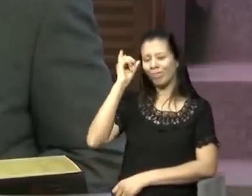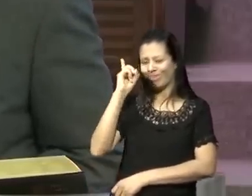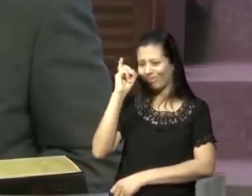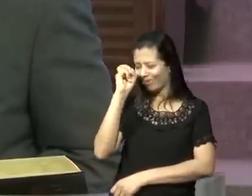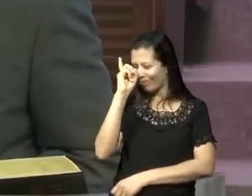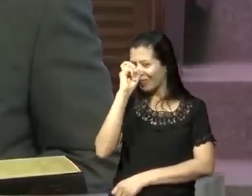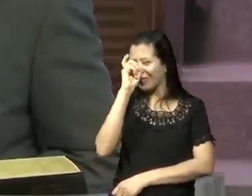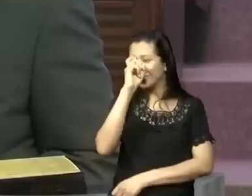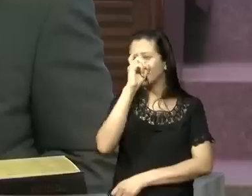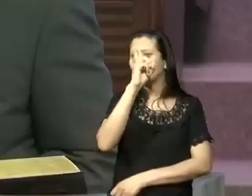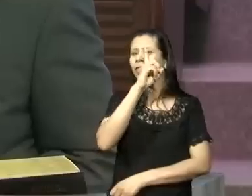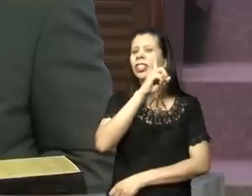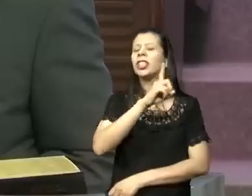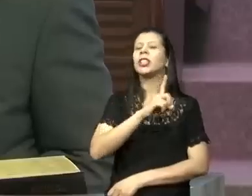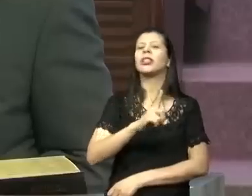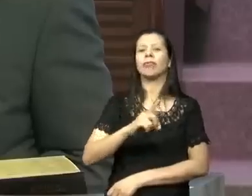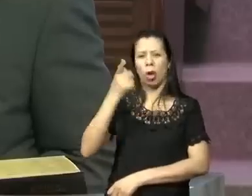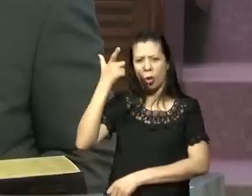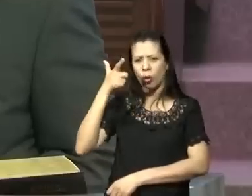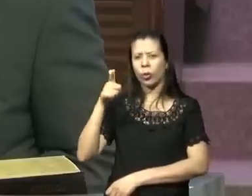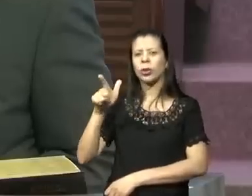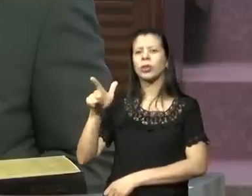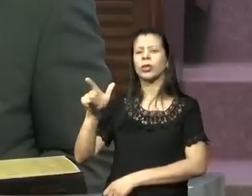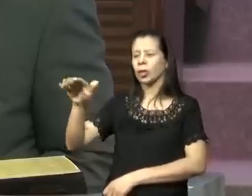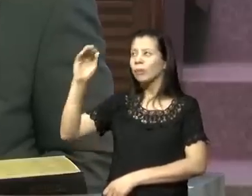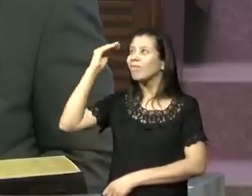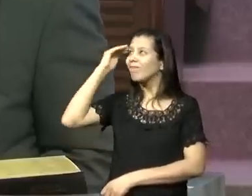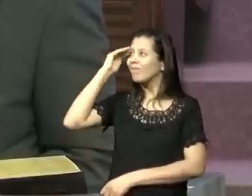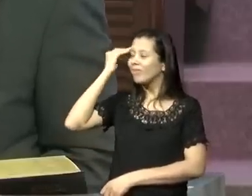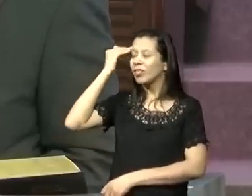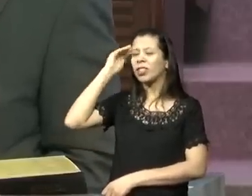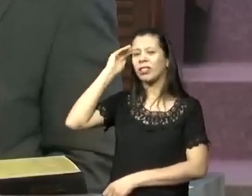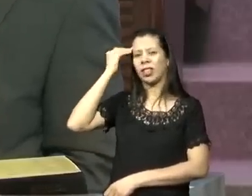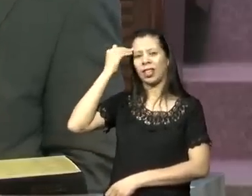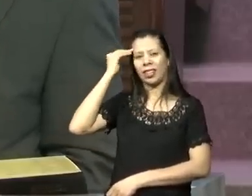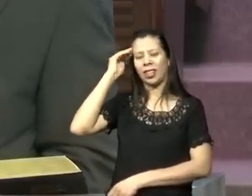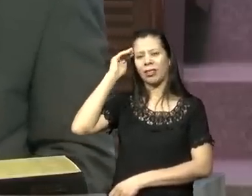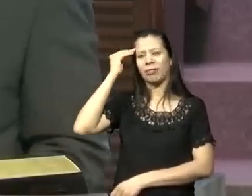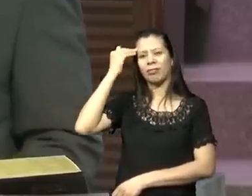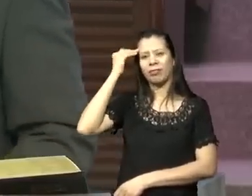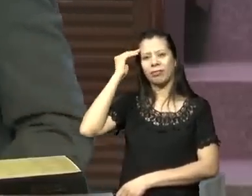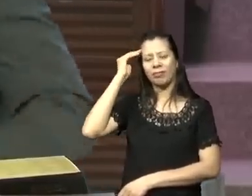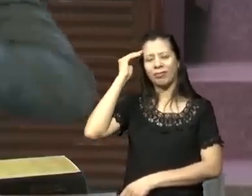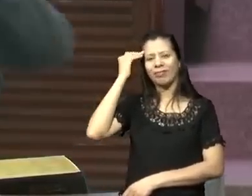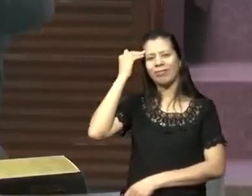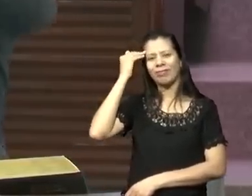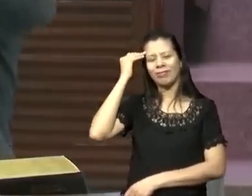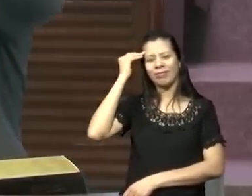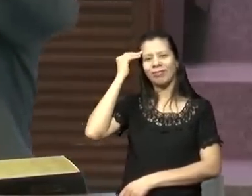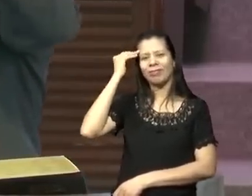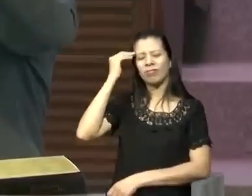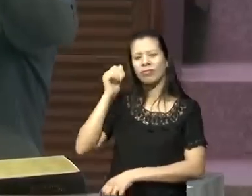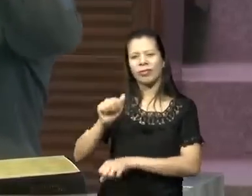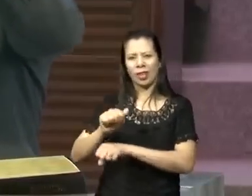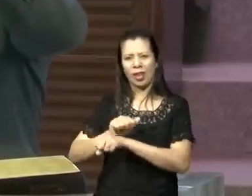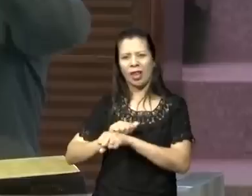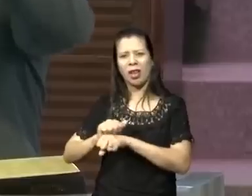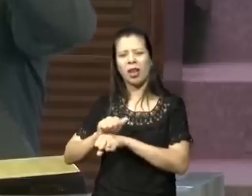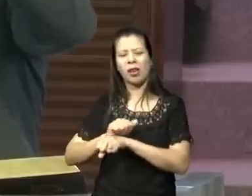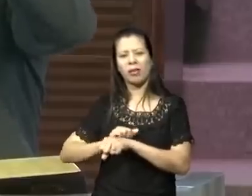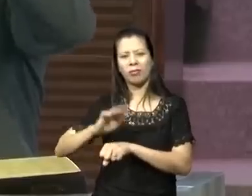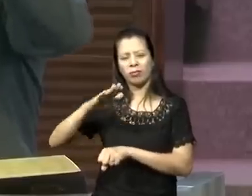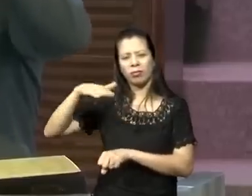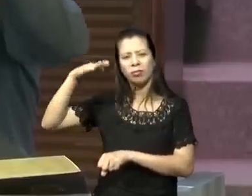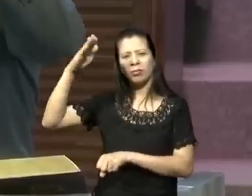pega teu filho sacrifica ele e ali no Monte Moriá